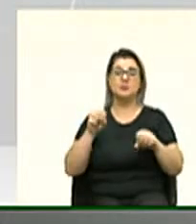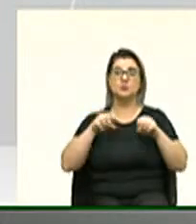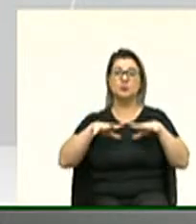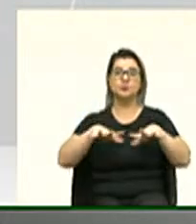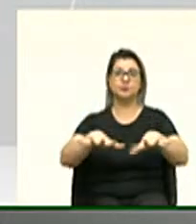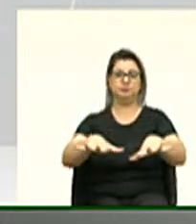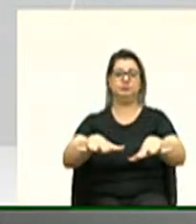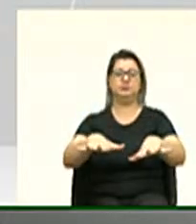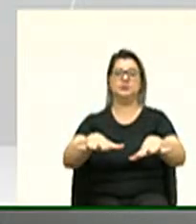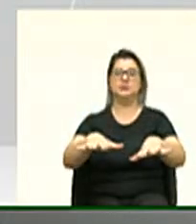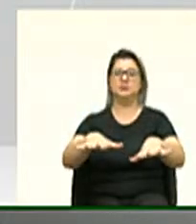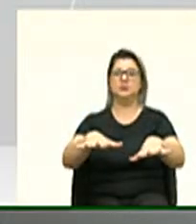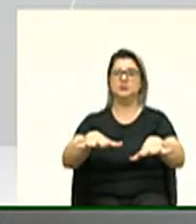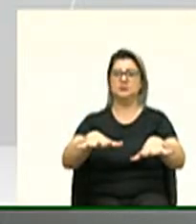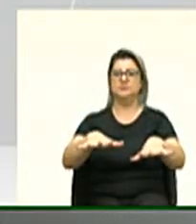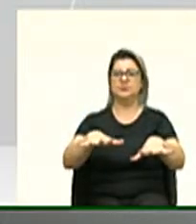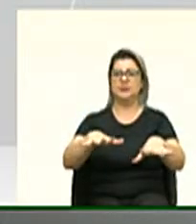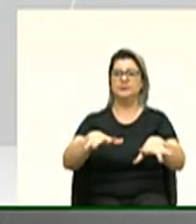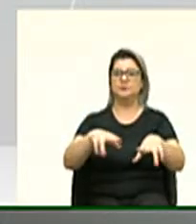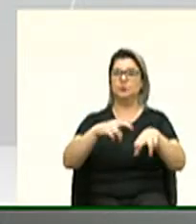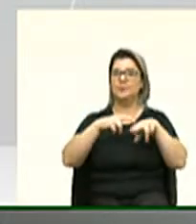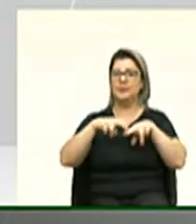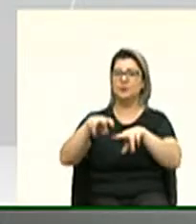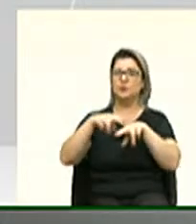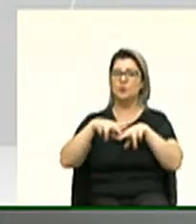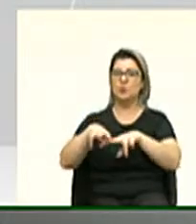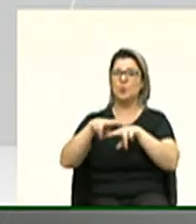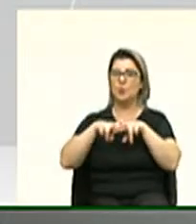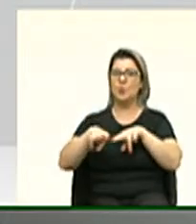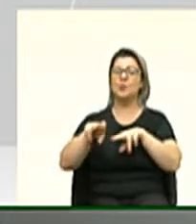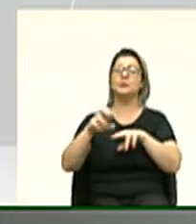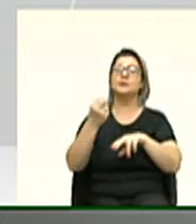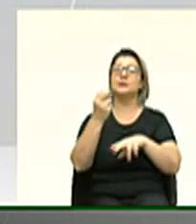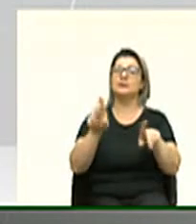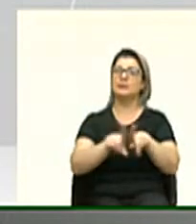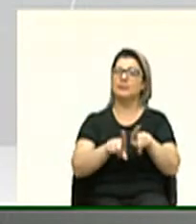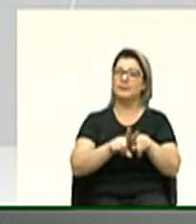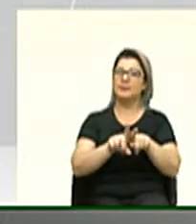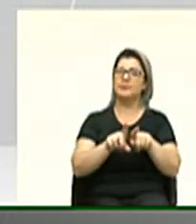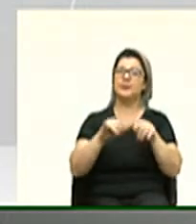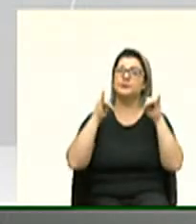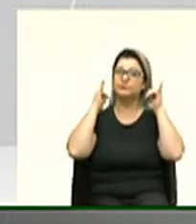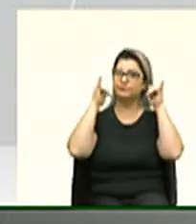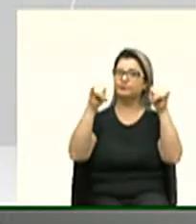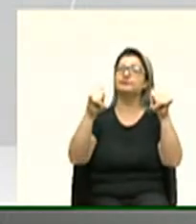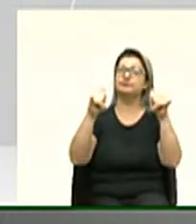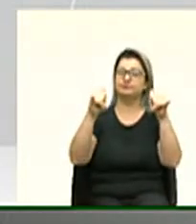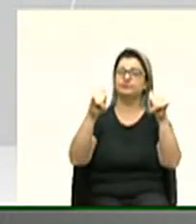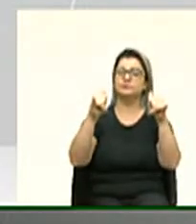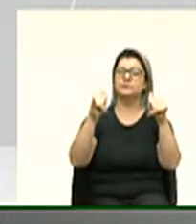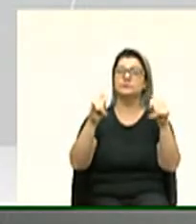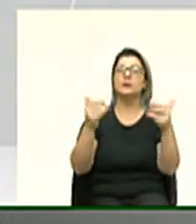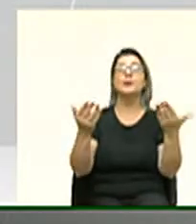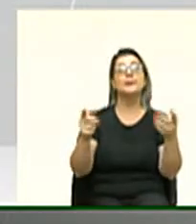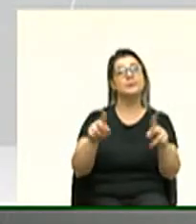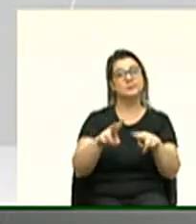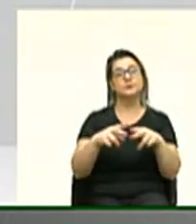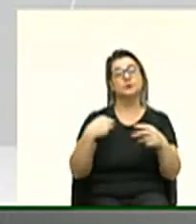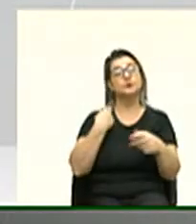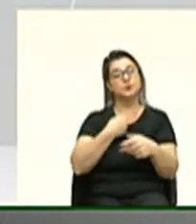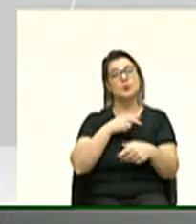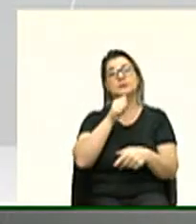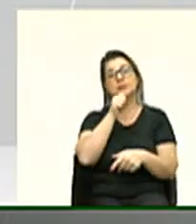no metrô, nos metrôs. Então, trago mais esse elemento, né? Porque nós vamos conviver por muito tempo com a